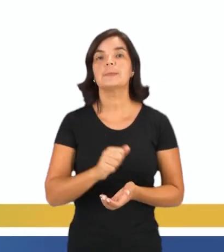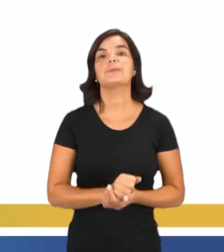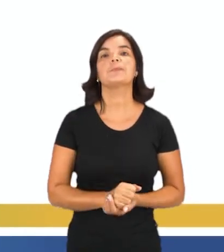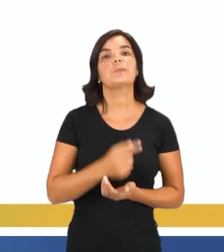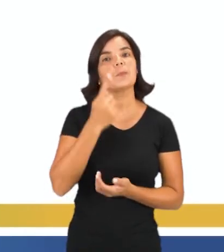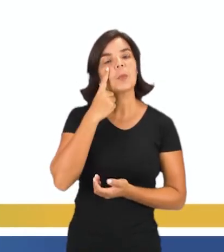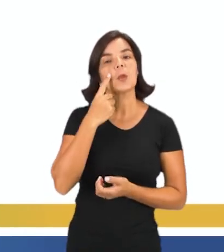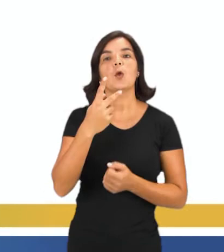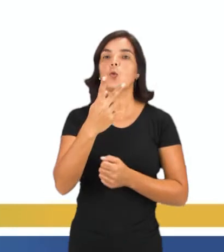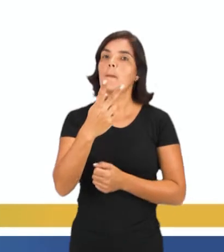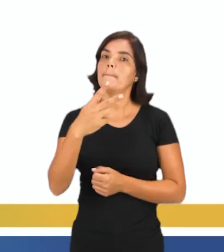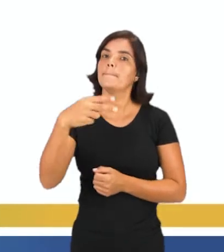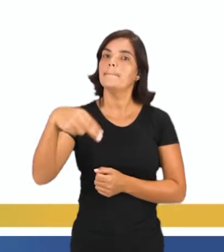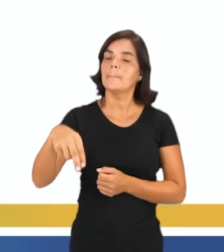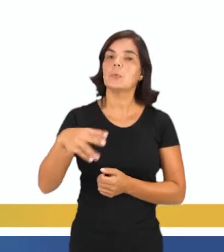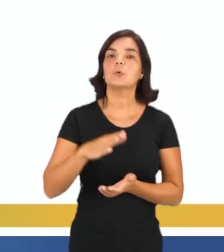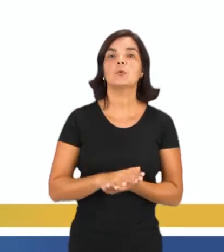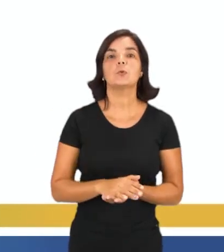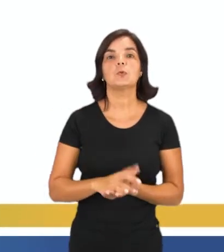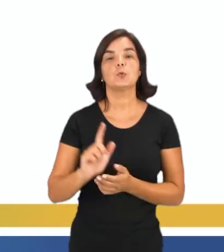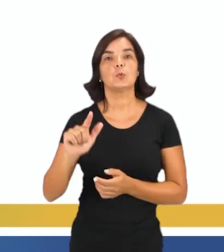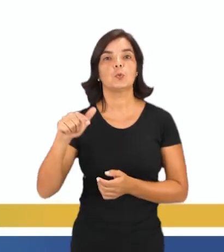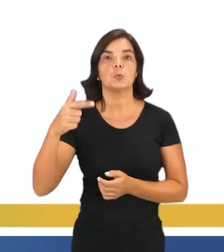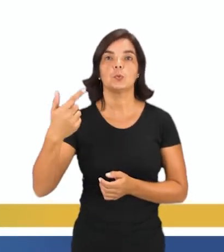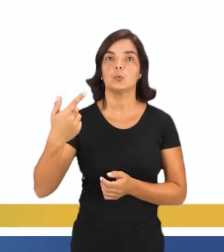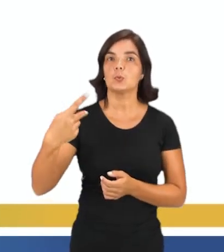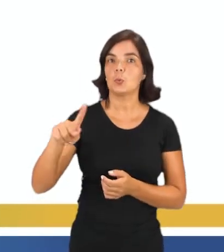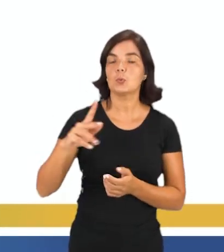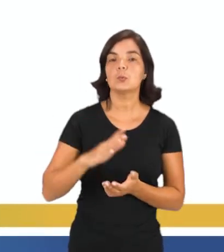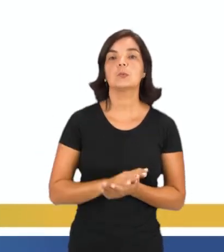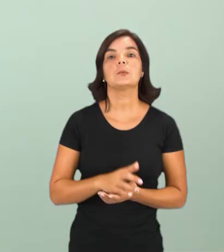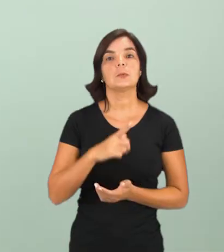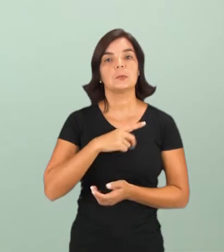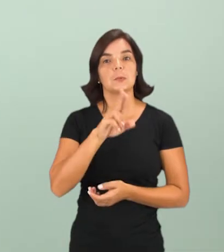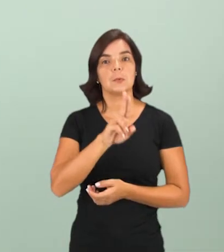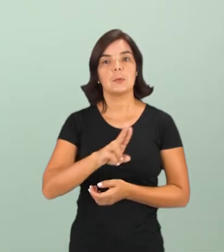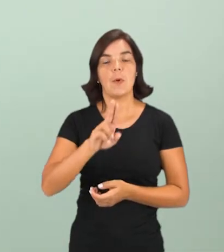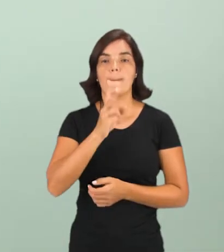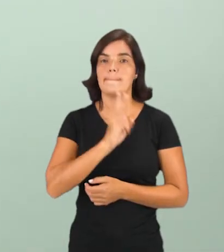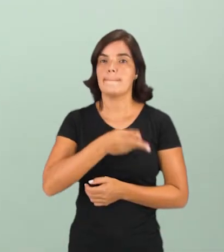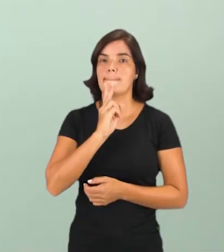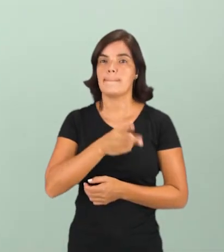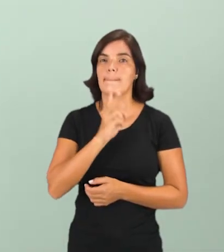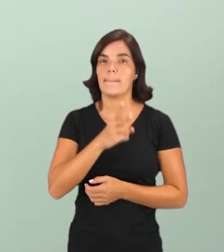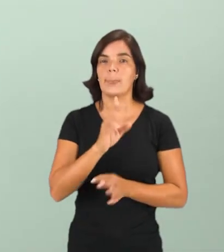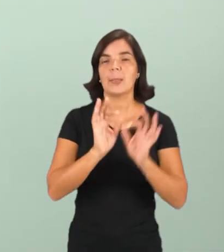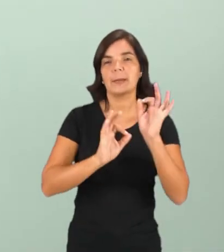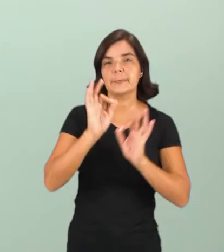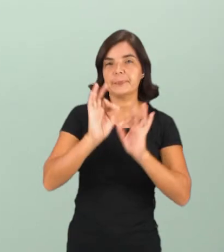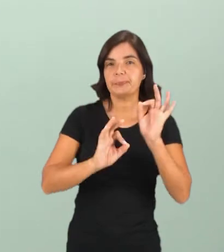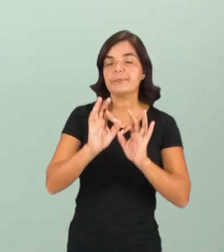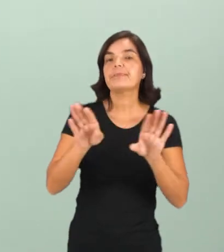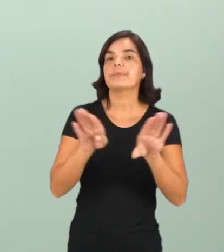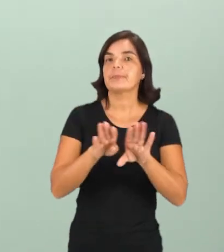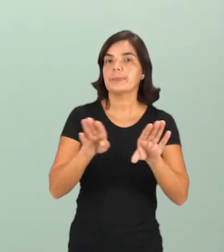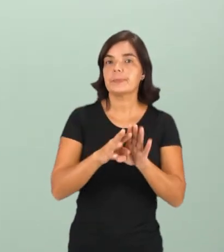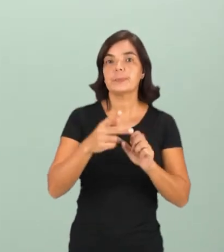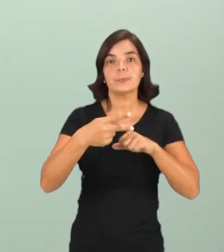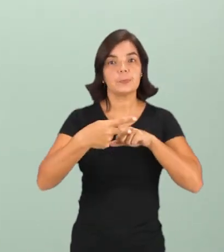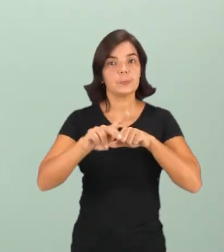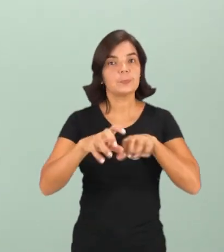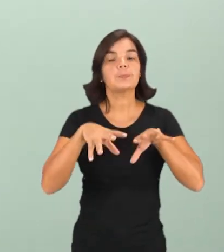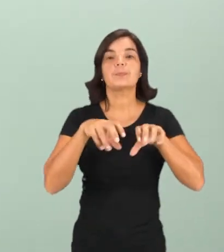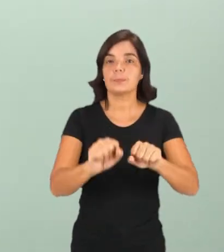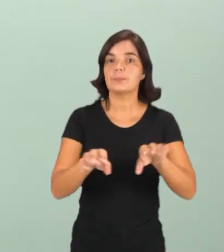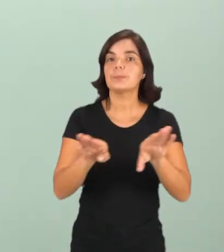pronomes. Então, com exceção de nosotros e vosotros, que são as mesmas formas de tratamento, tanto para o pronome